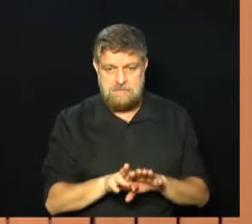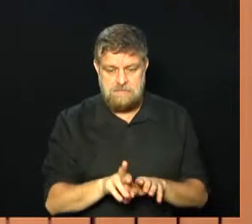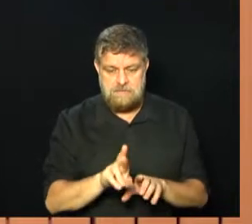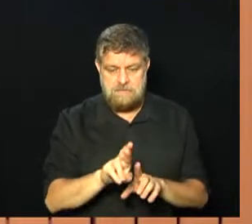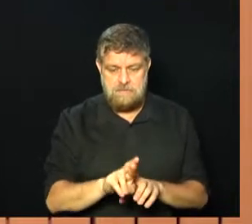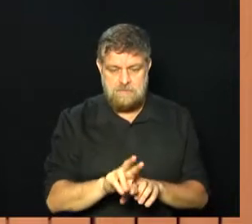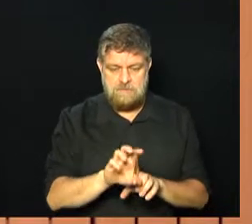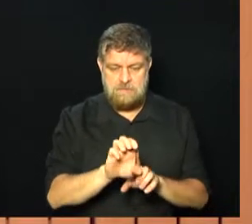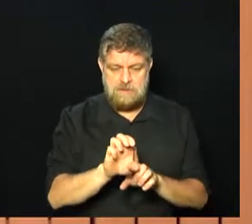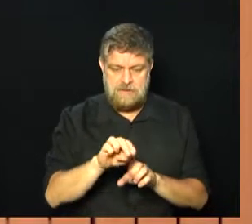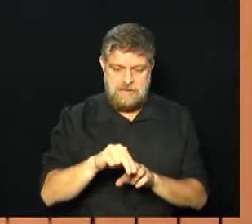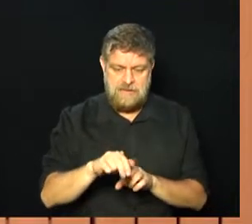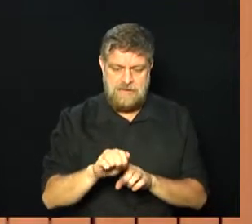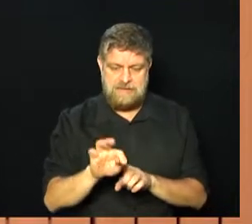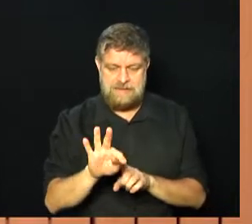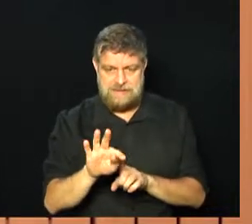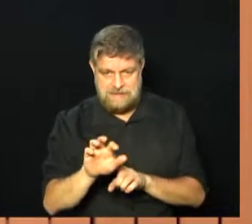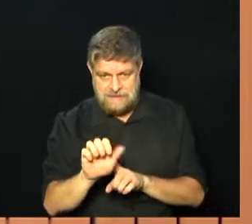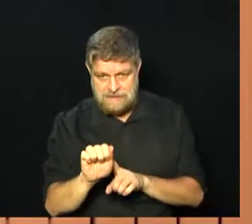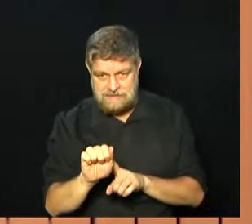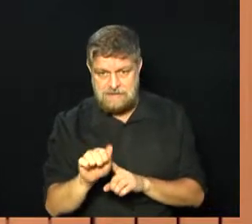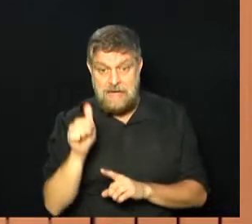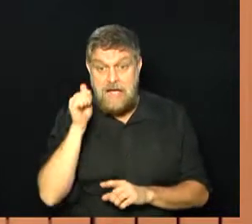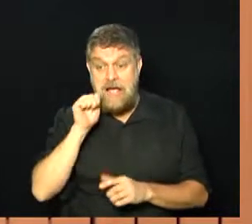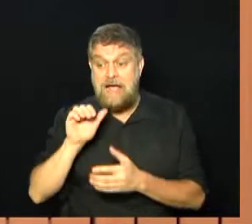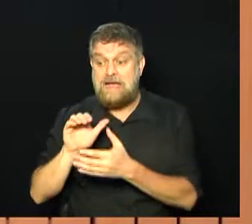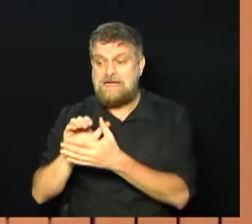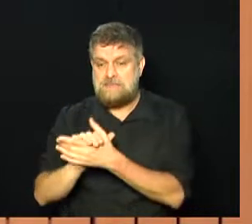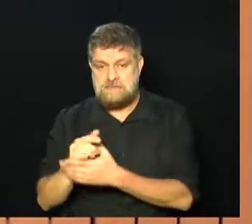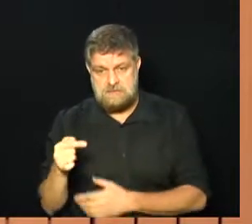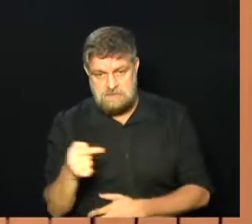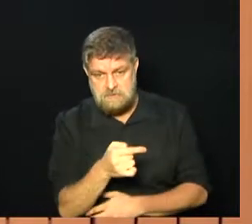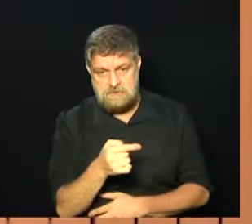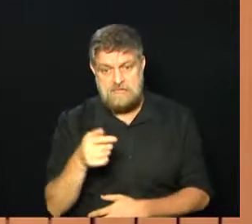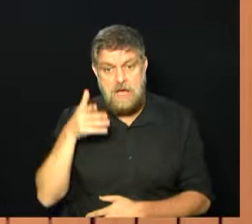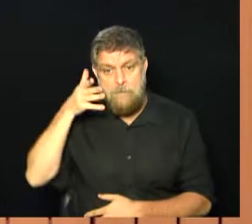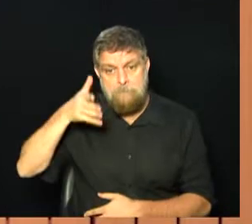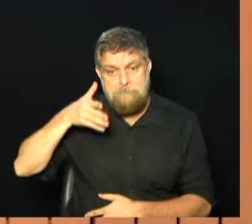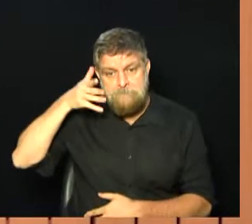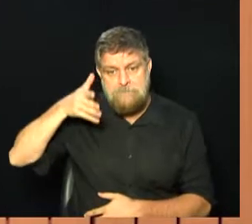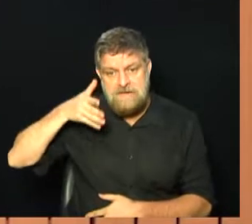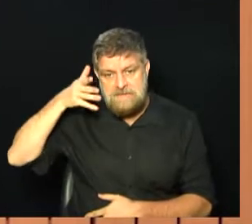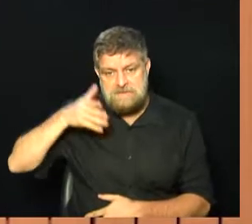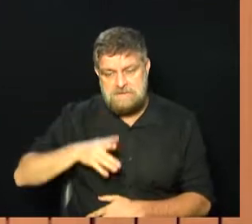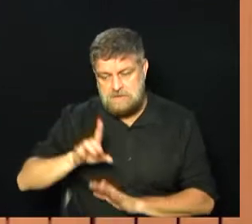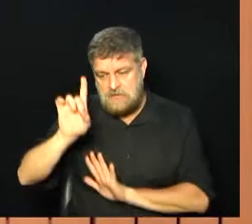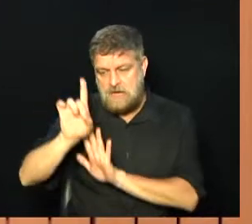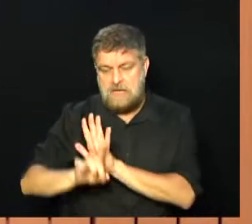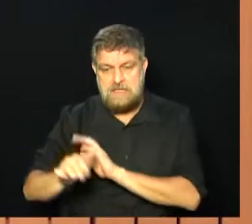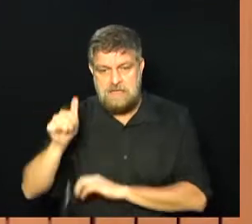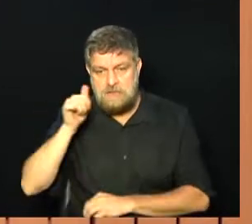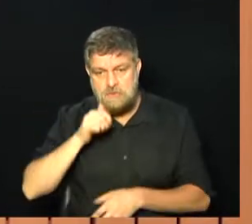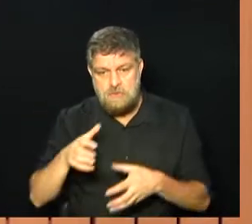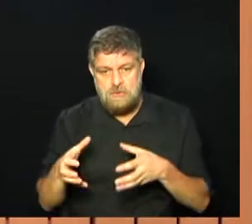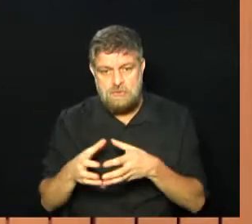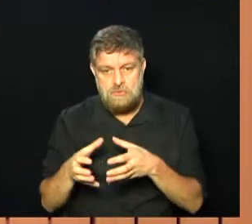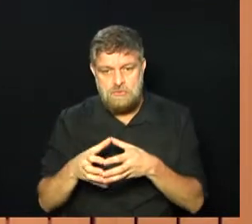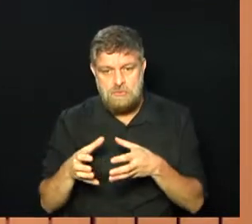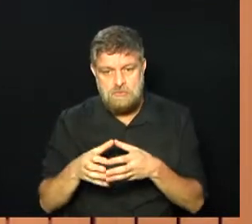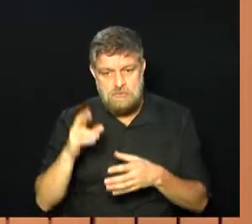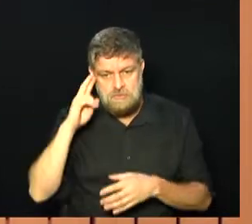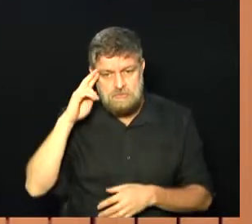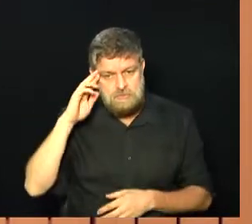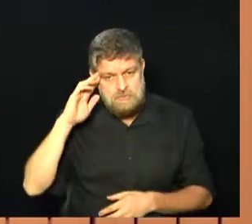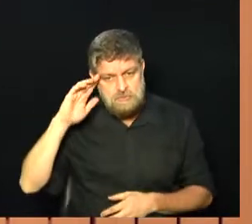Sassi, a esposa do doutor André, diretora executiva do Grupo Sonho.